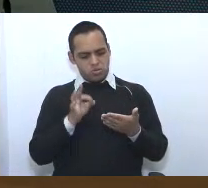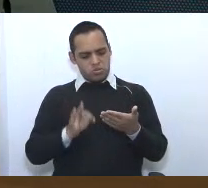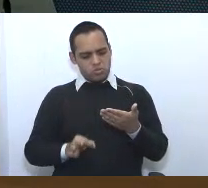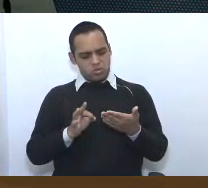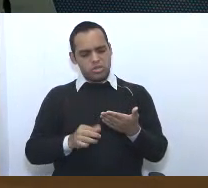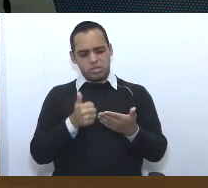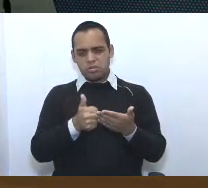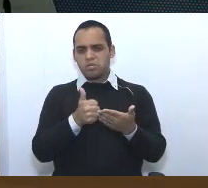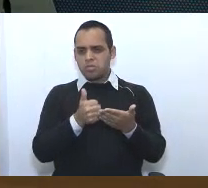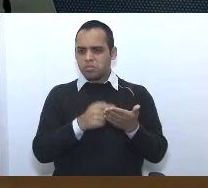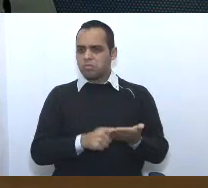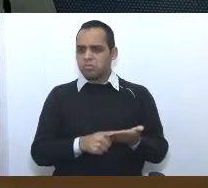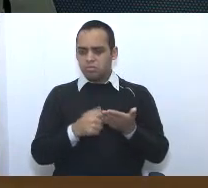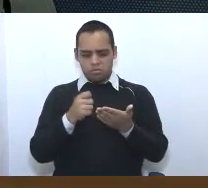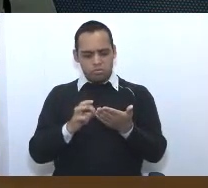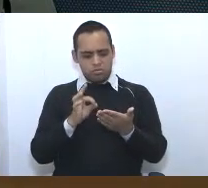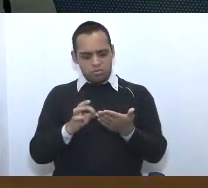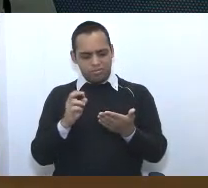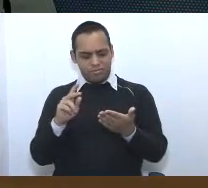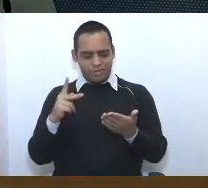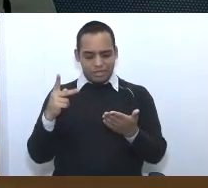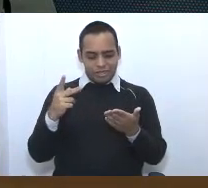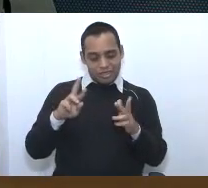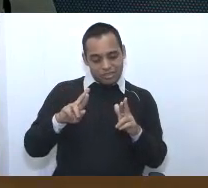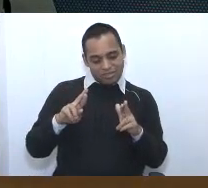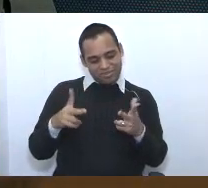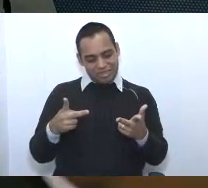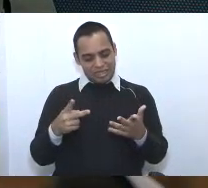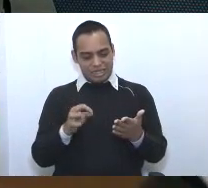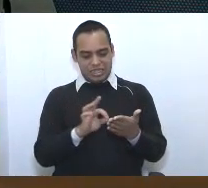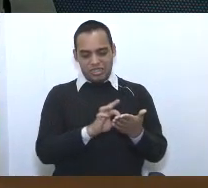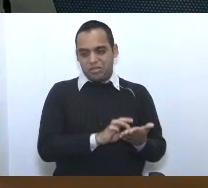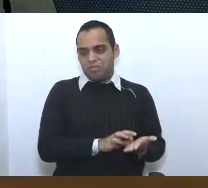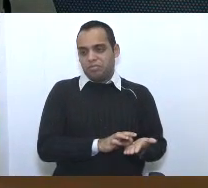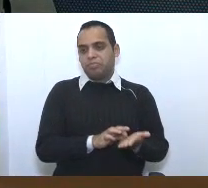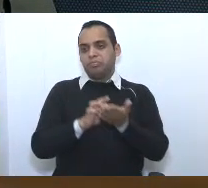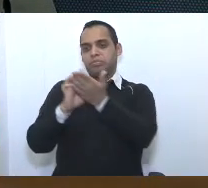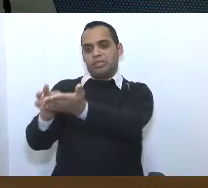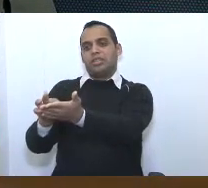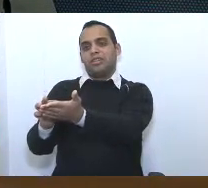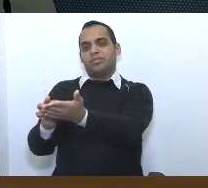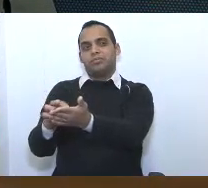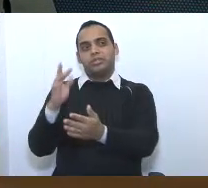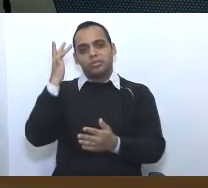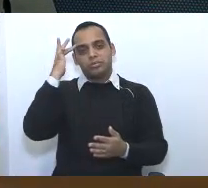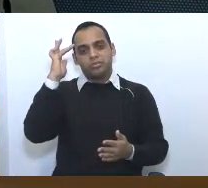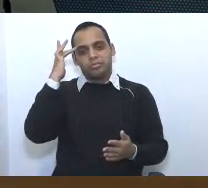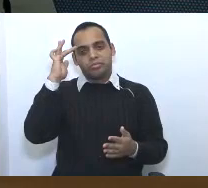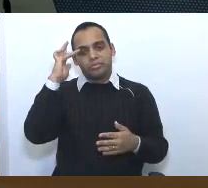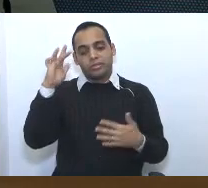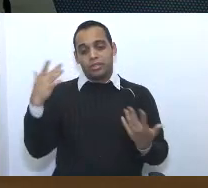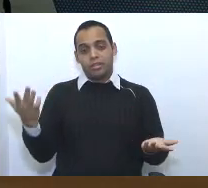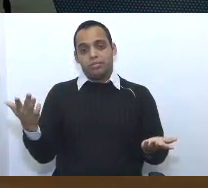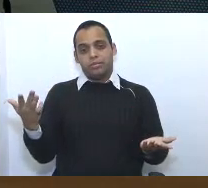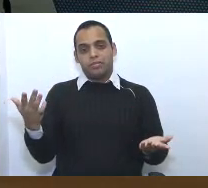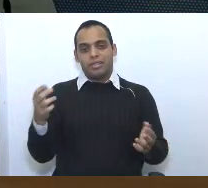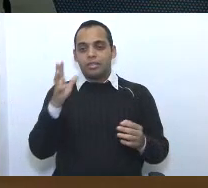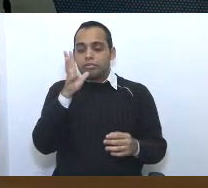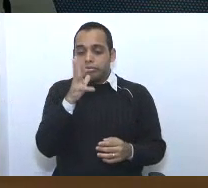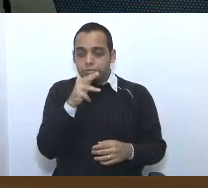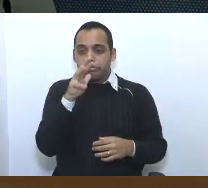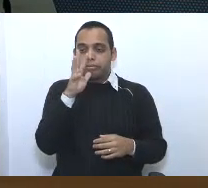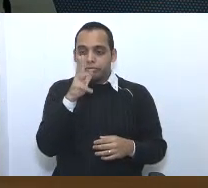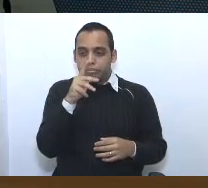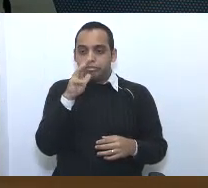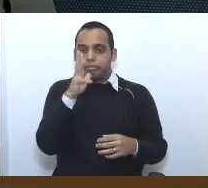dava o parecer, muitas vezes, contrário, por falta de um elemento técnico na licitação, e aquilo ficava e demorava muito,